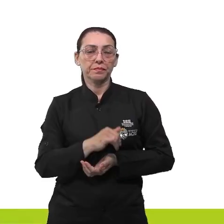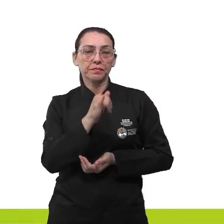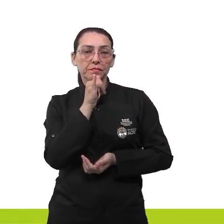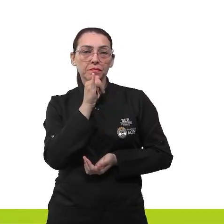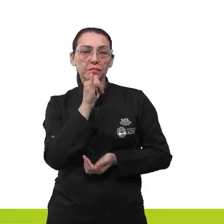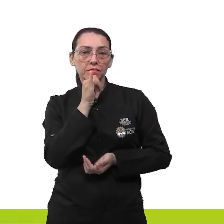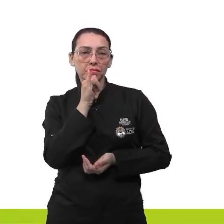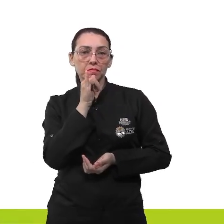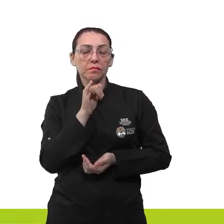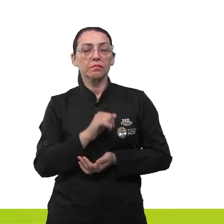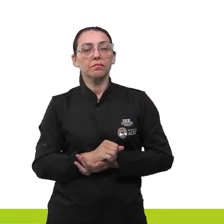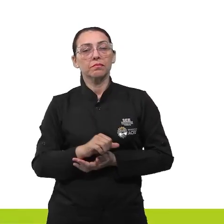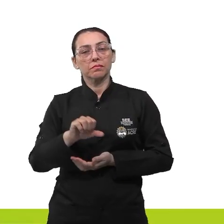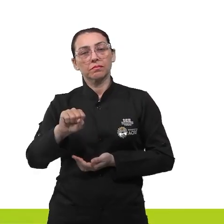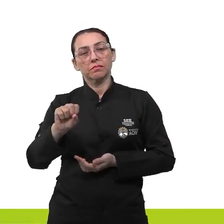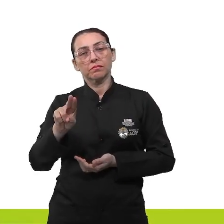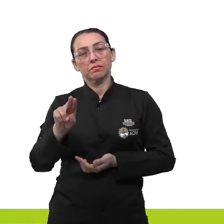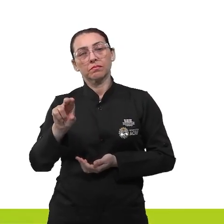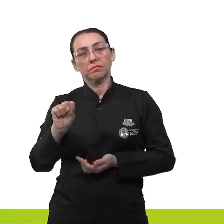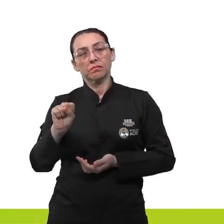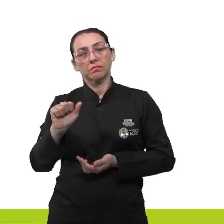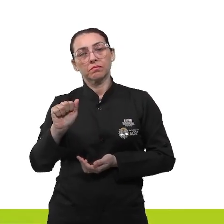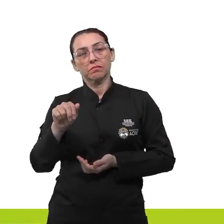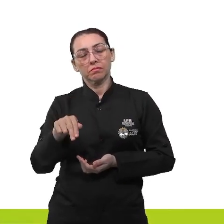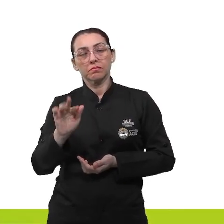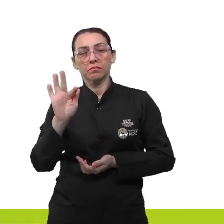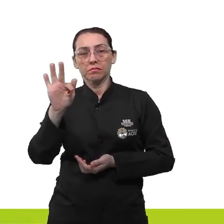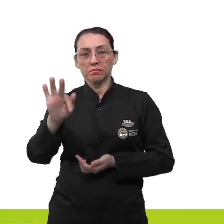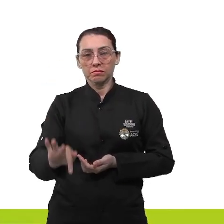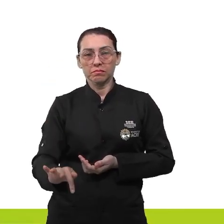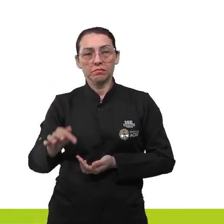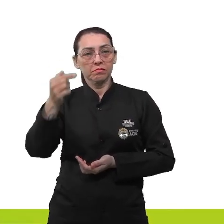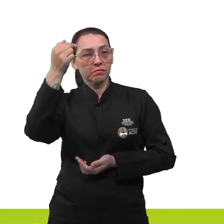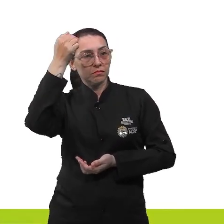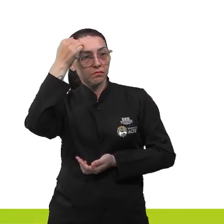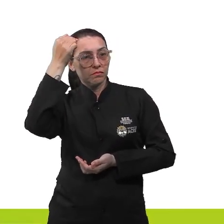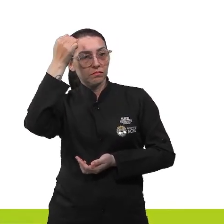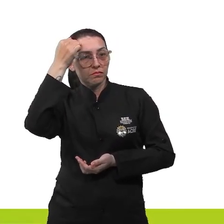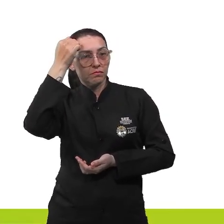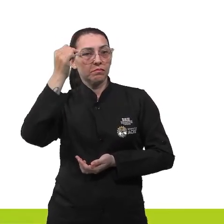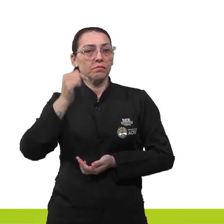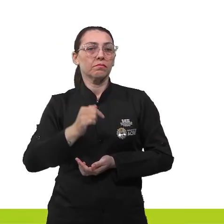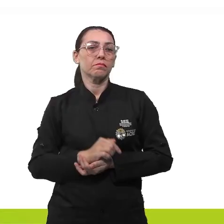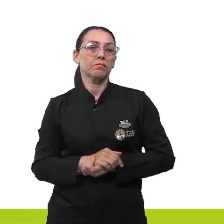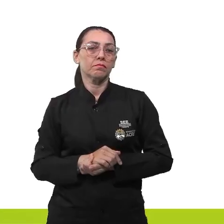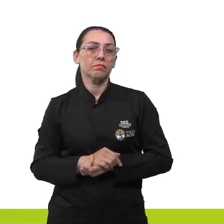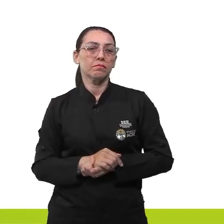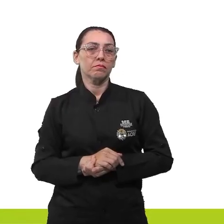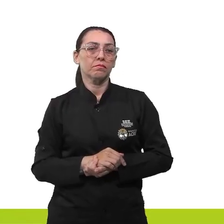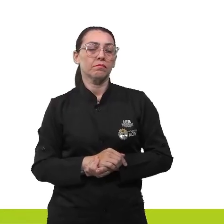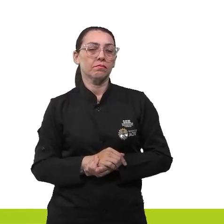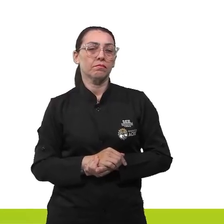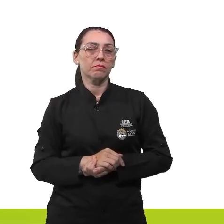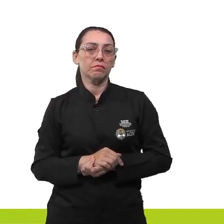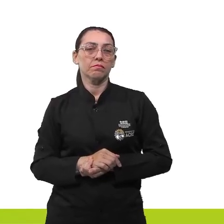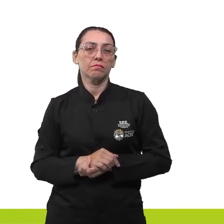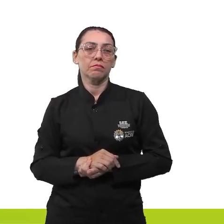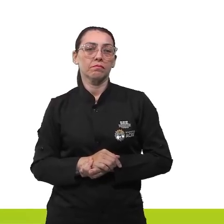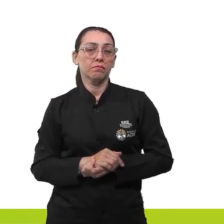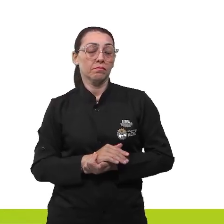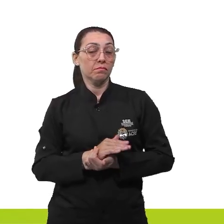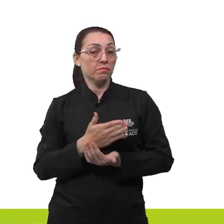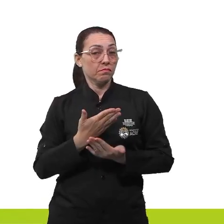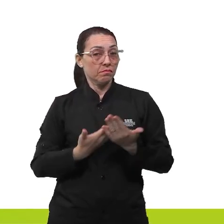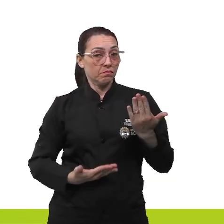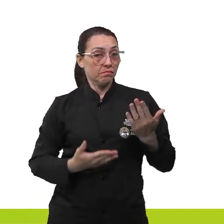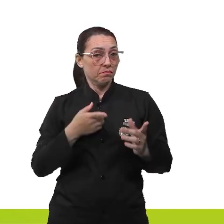exemplo da Sousa Boia, né? E no final deixa uma reflexão, né? Nos perdemos